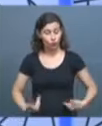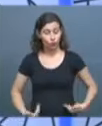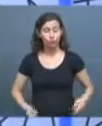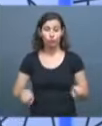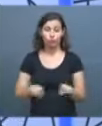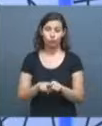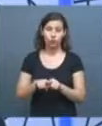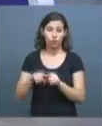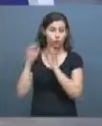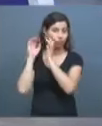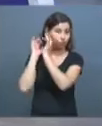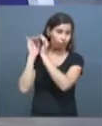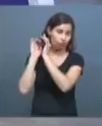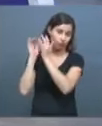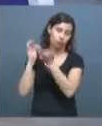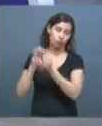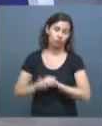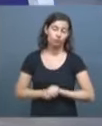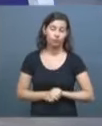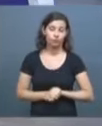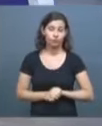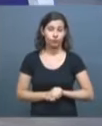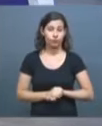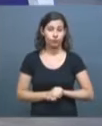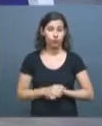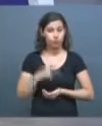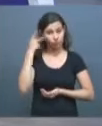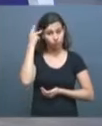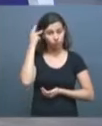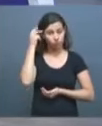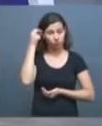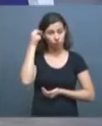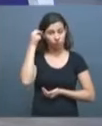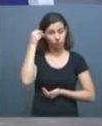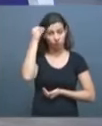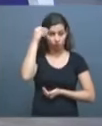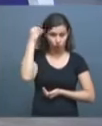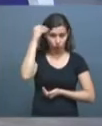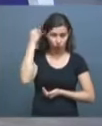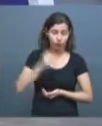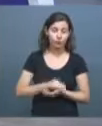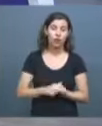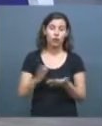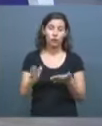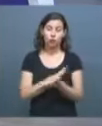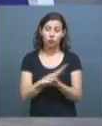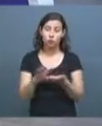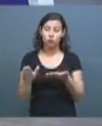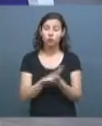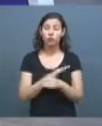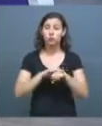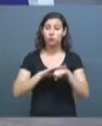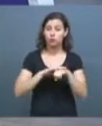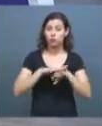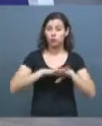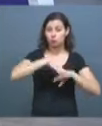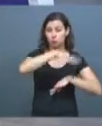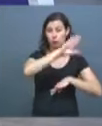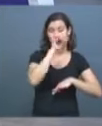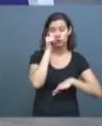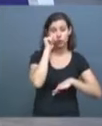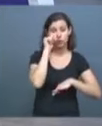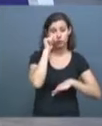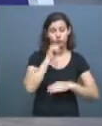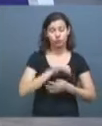psíquicos, né? Então, hoje, a questão de algumas doenças serem mais manifestas nas mulheres. E, às vezes,